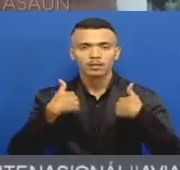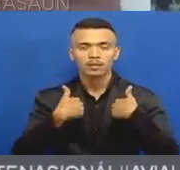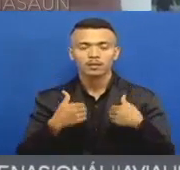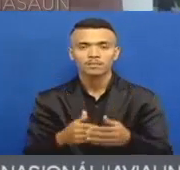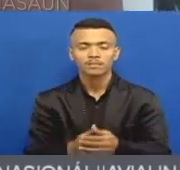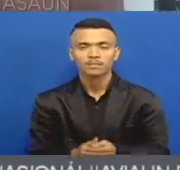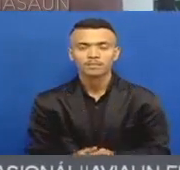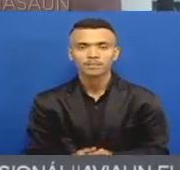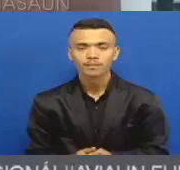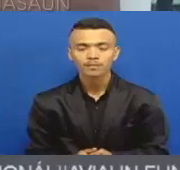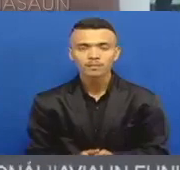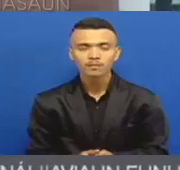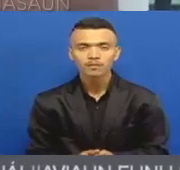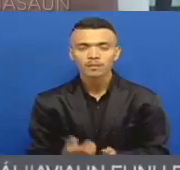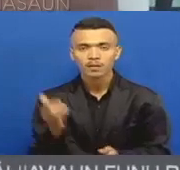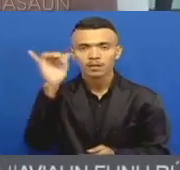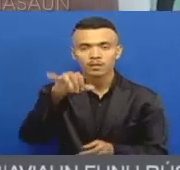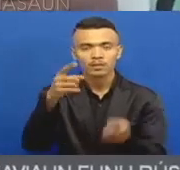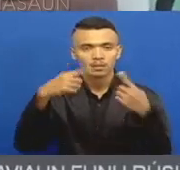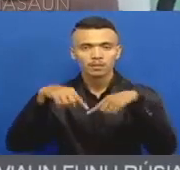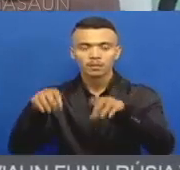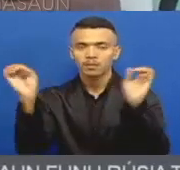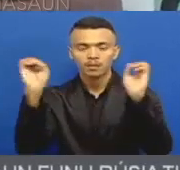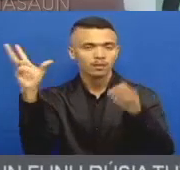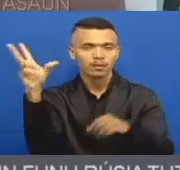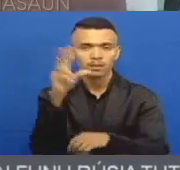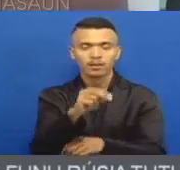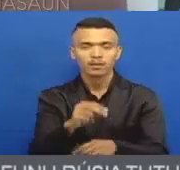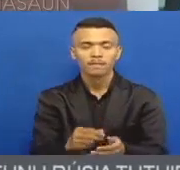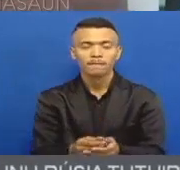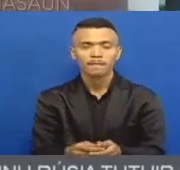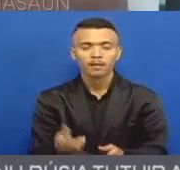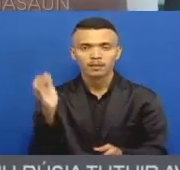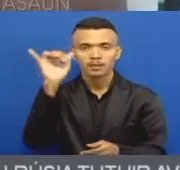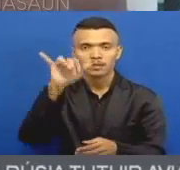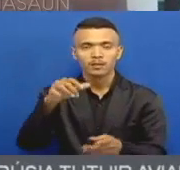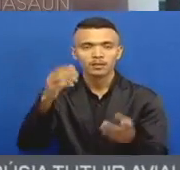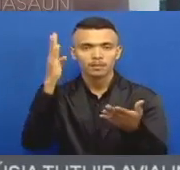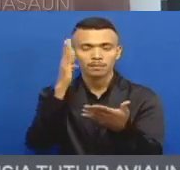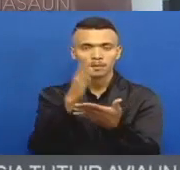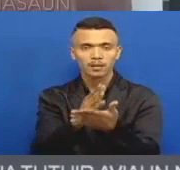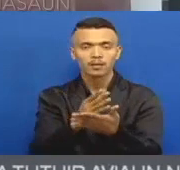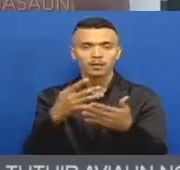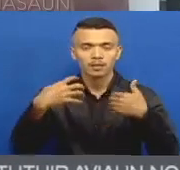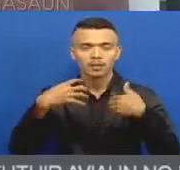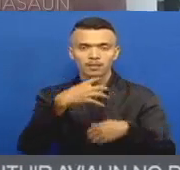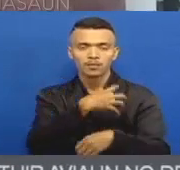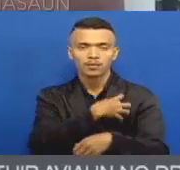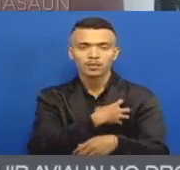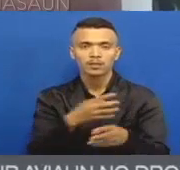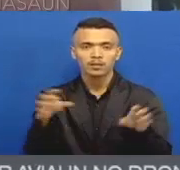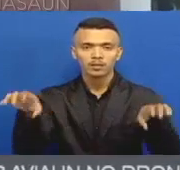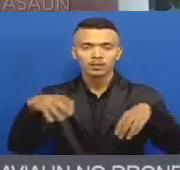Nebe la os dan Sira fila ba nene buater la ela Sira Nian. Para no con para no es policía ni más si era